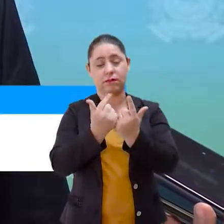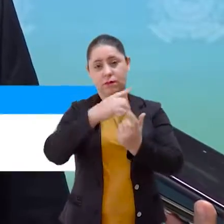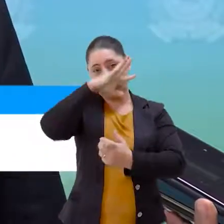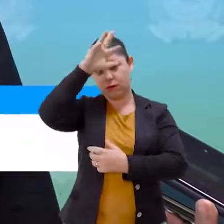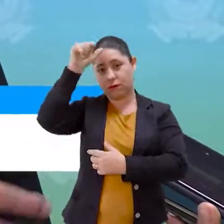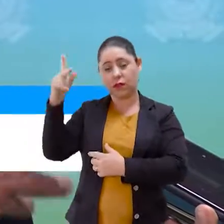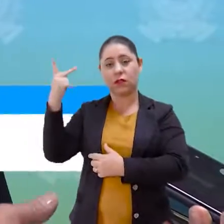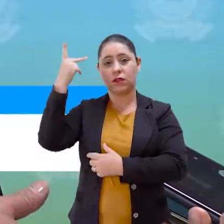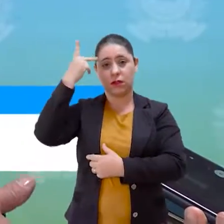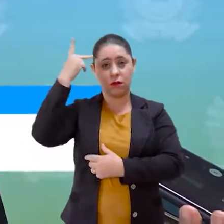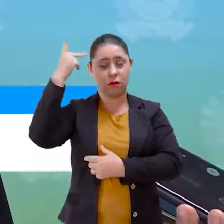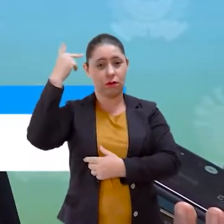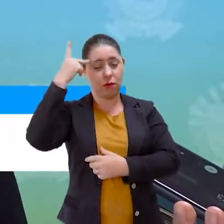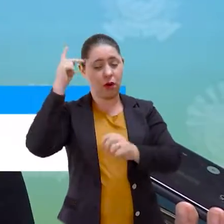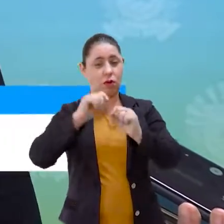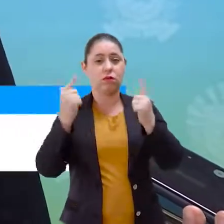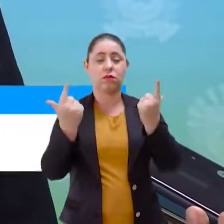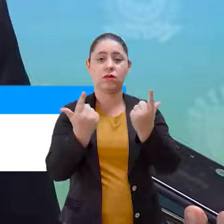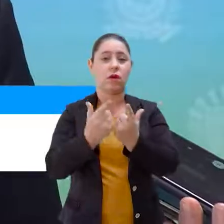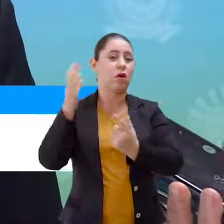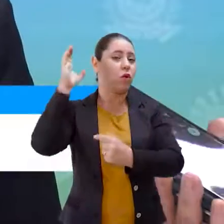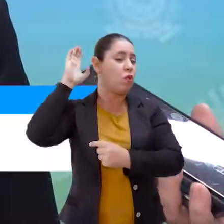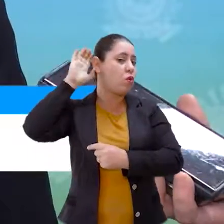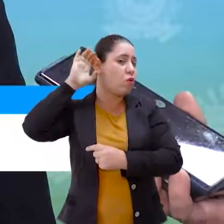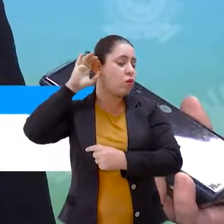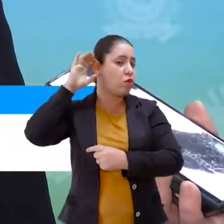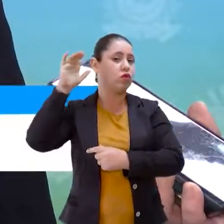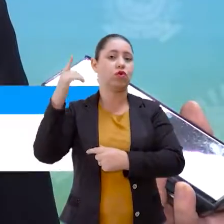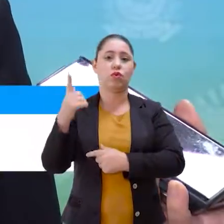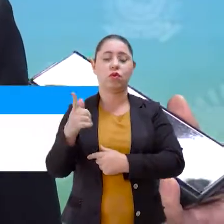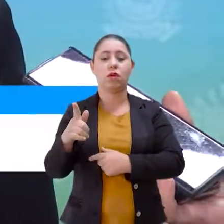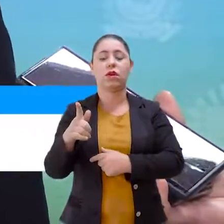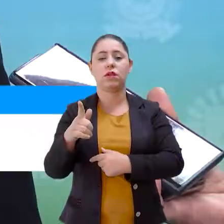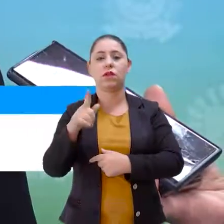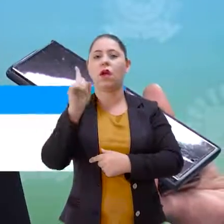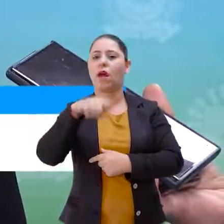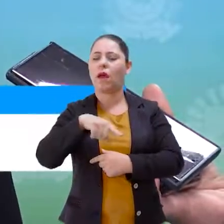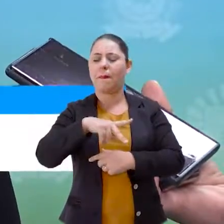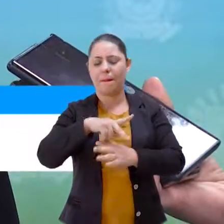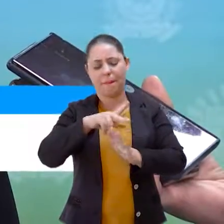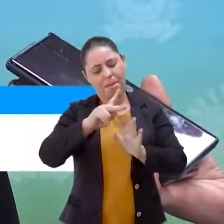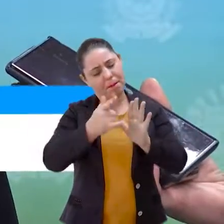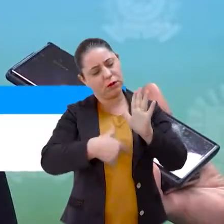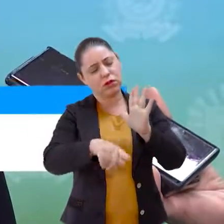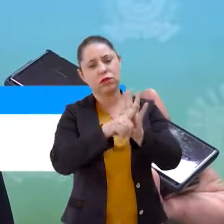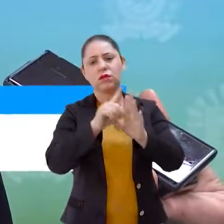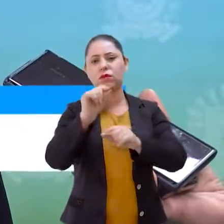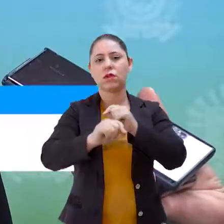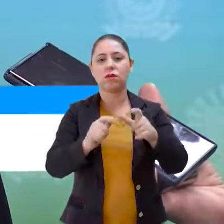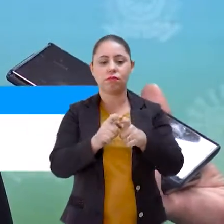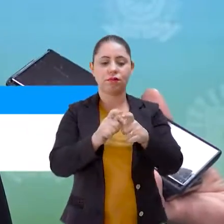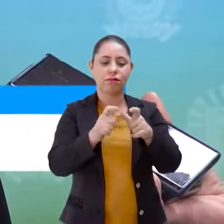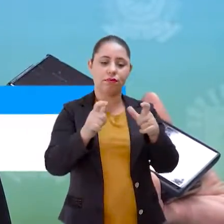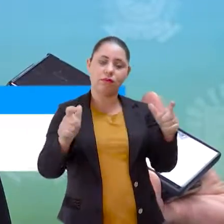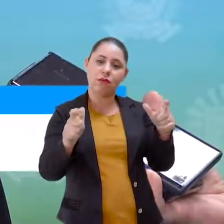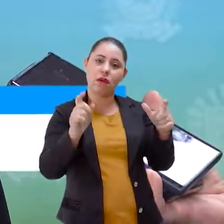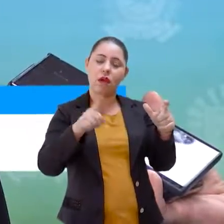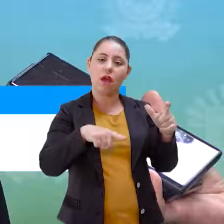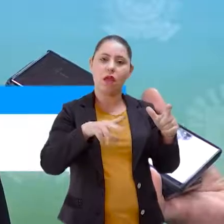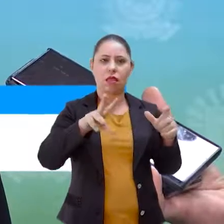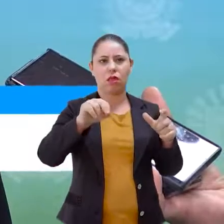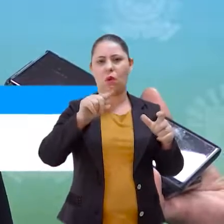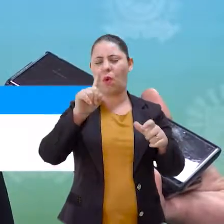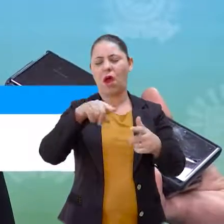Assembleia do Mato Grosso do Sul, na Assembleia de São Paulo, na Assembleia do Mato Grosso, na Assembleia de Goiás. Então são projetos que nós podemos